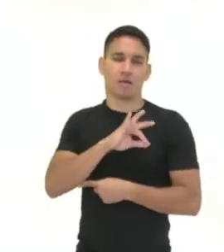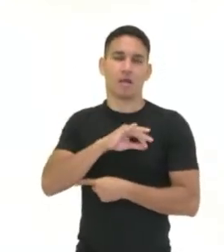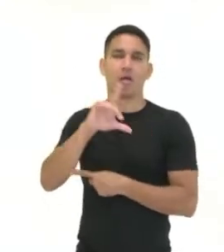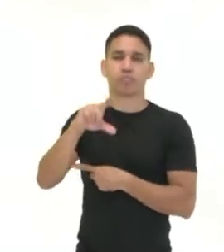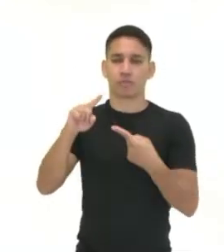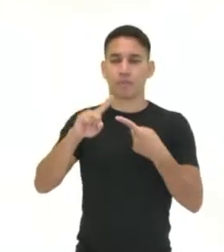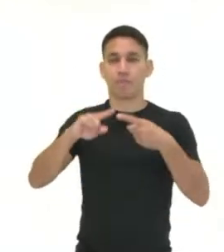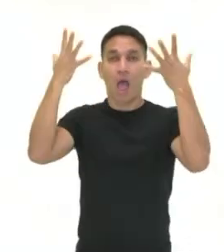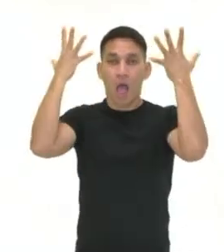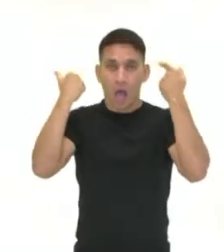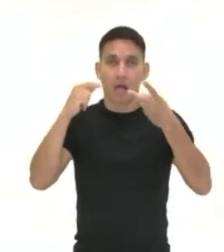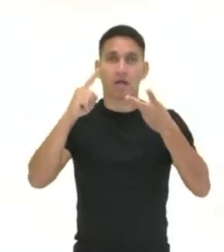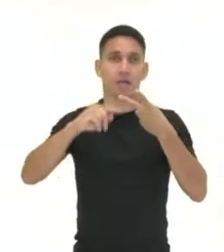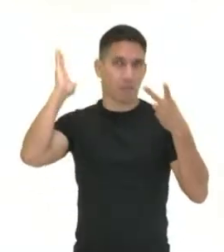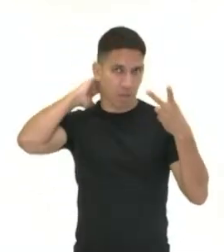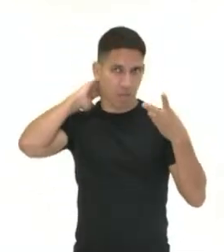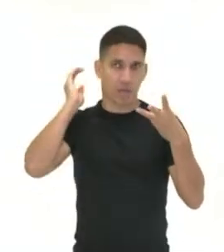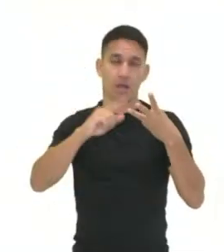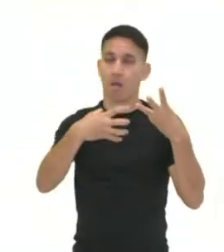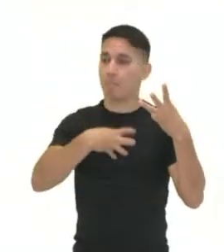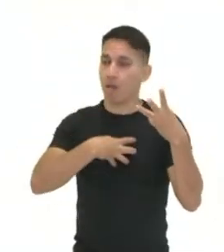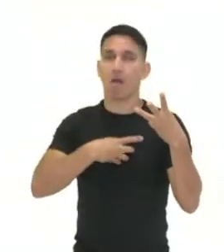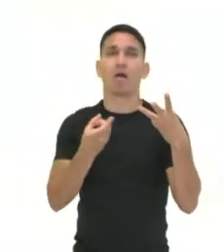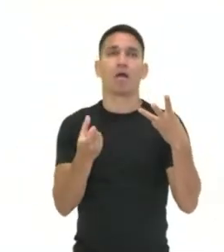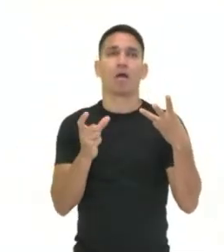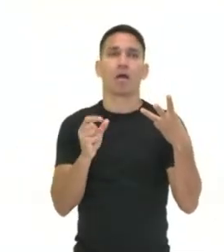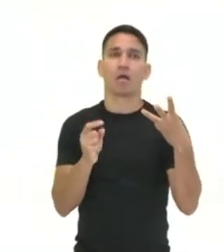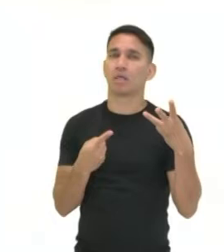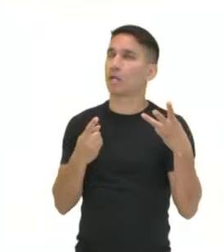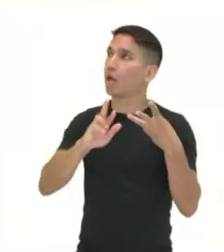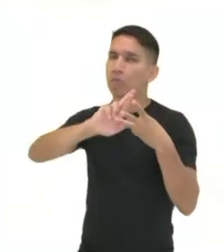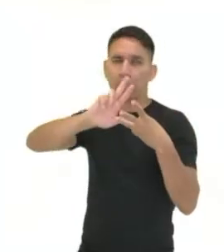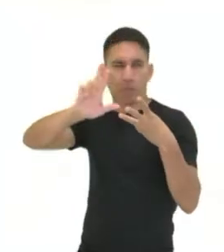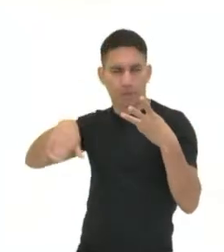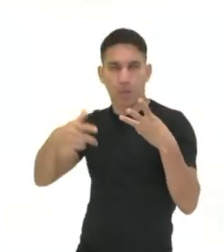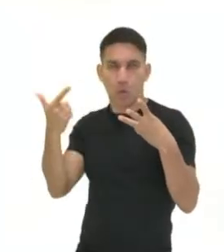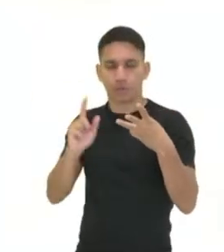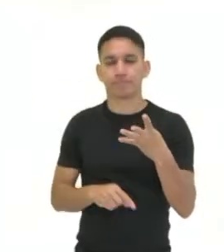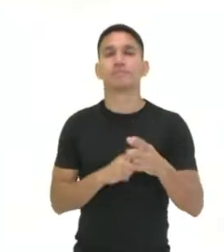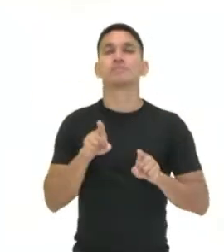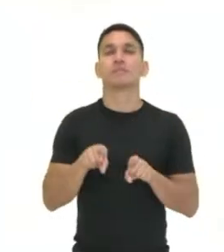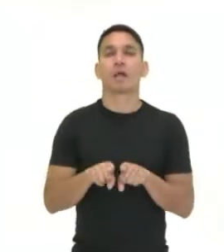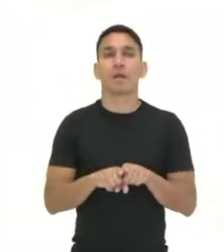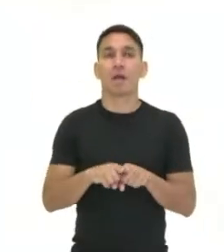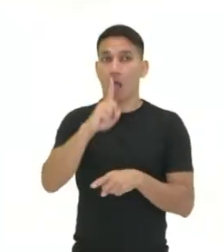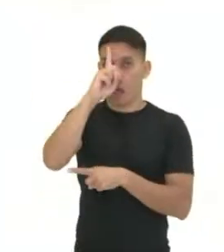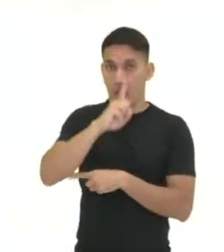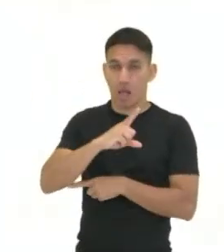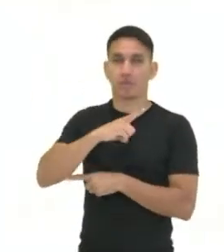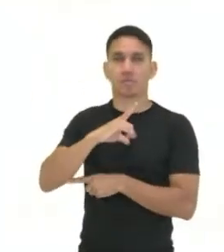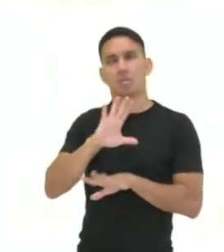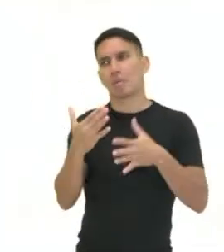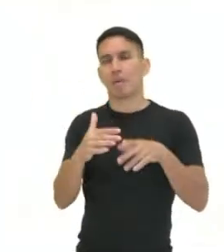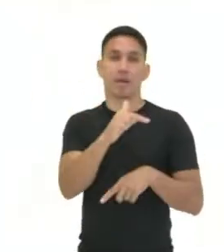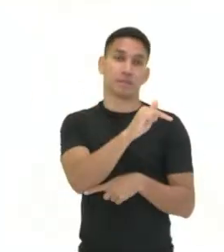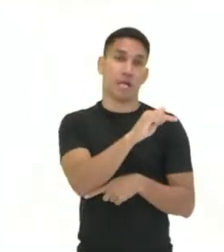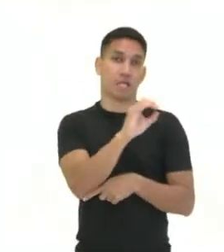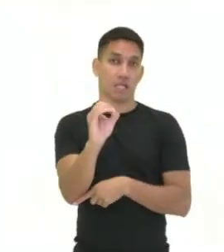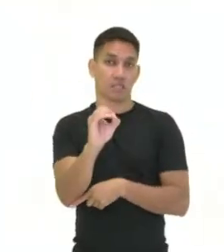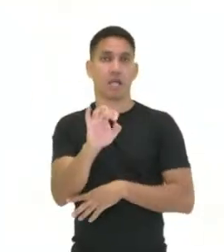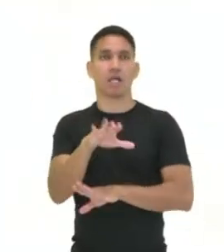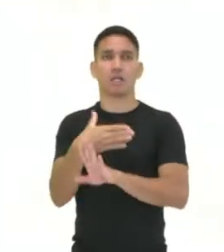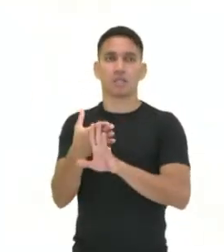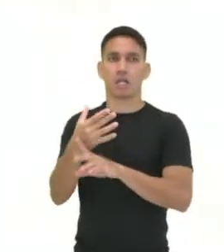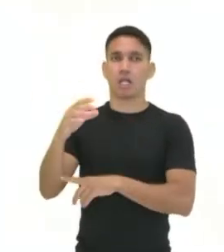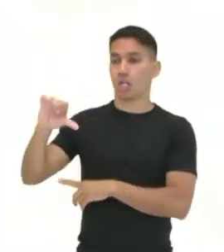o Pará, a Bahia, tá? Em amarelo entre 700 e 900, é importante também